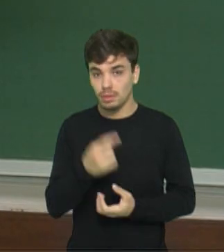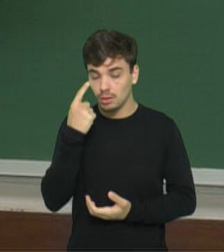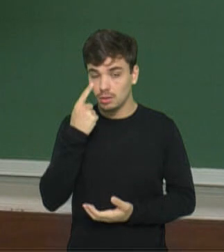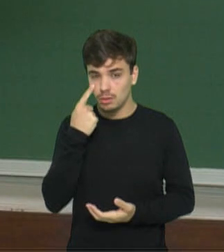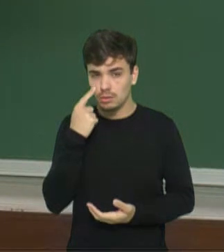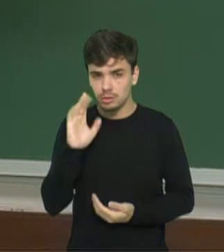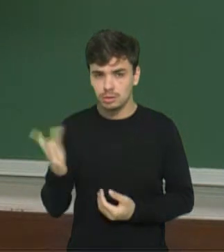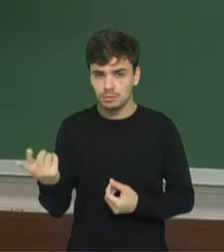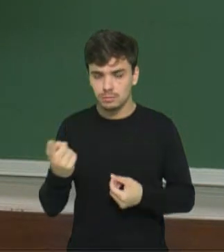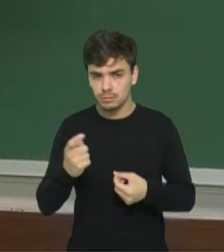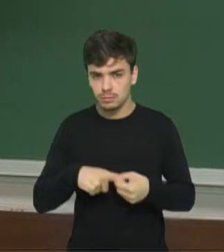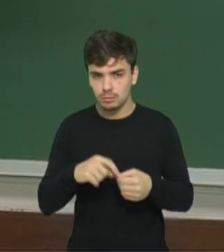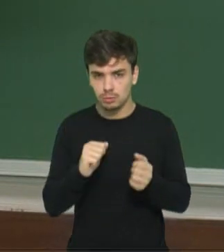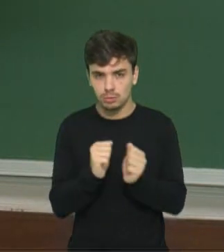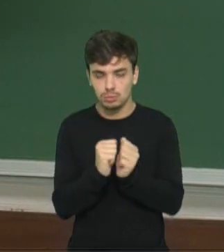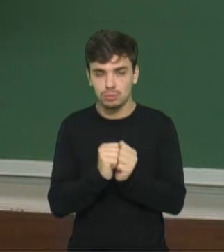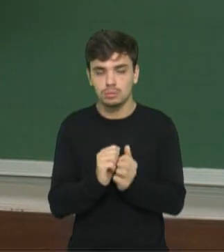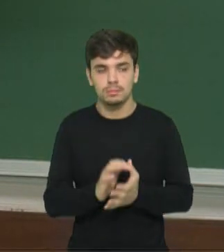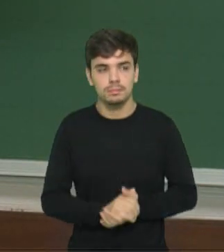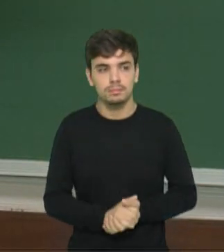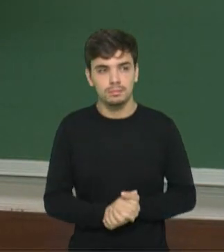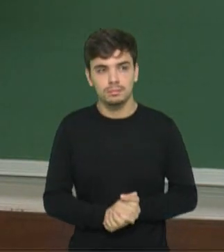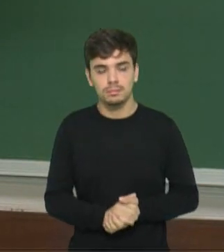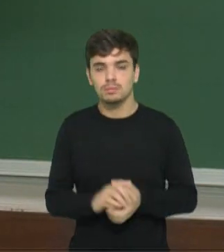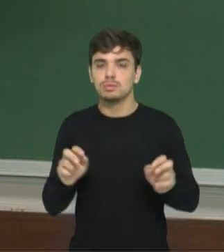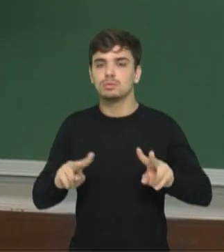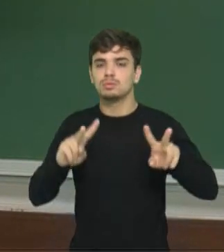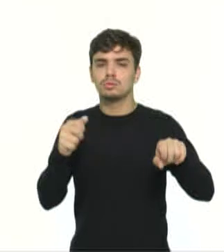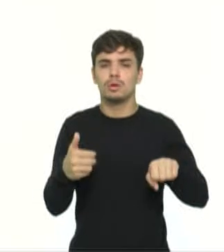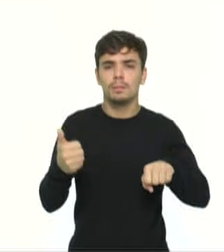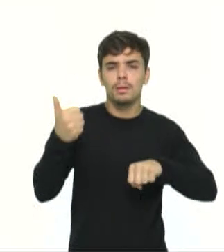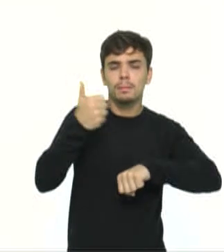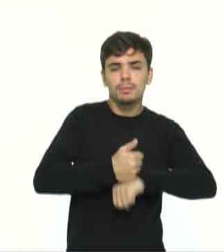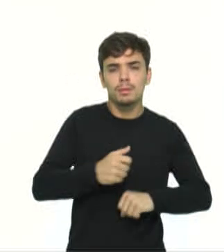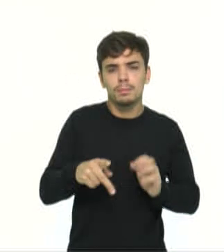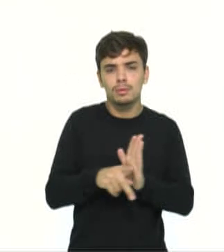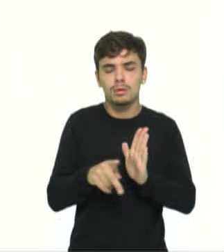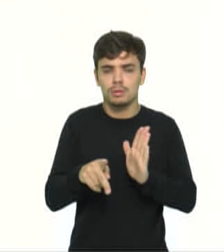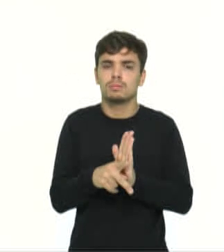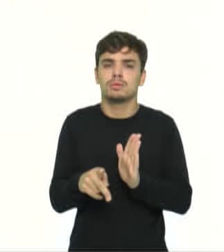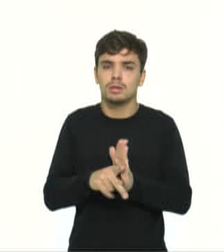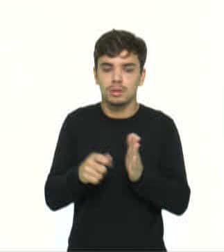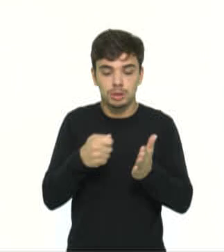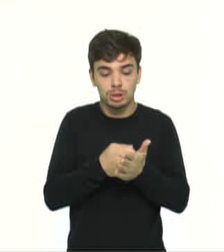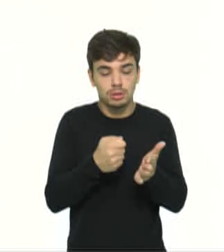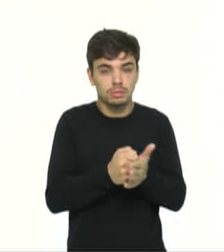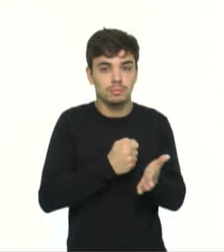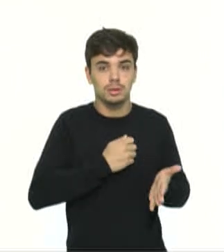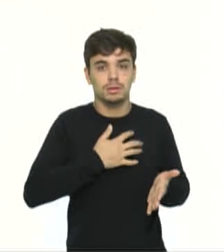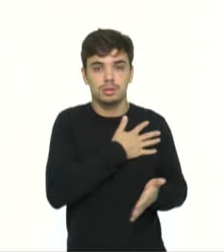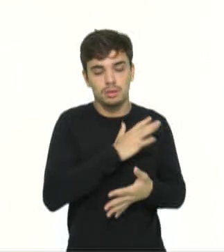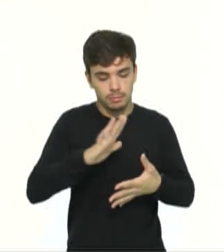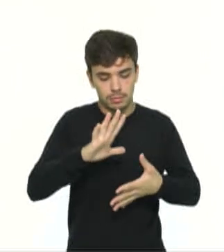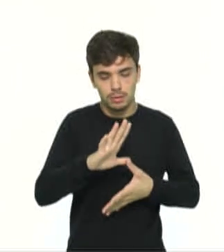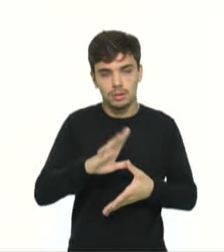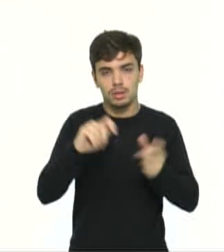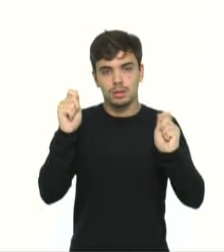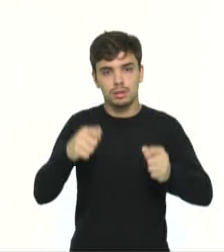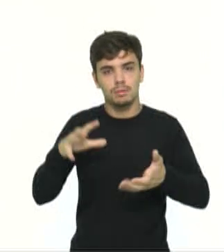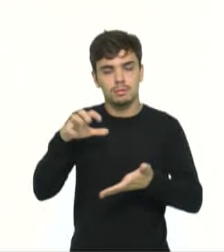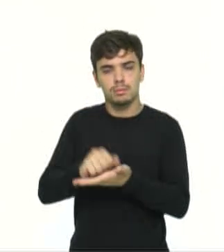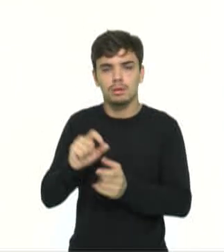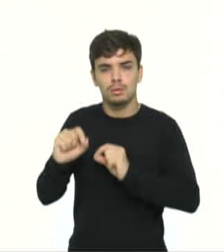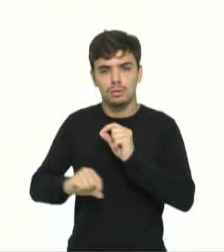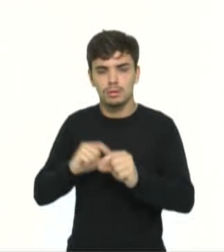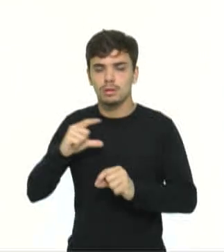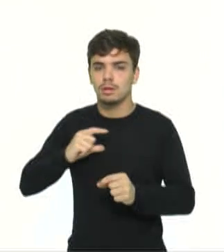Galera, voltamos aqui, hein? Vamos aqui, ó. Então, sobre a instalação dos regimes militares na América, podemos afirmar que houve um equilíbrio de força